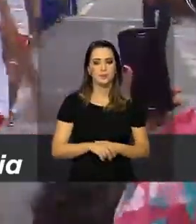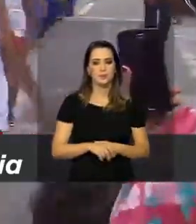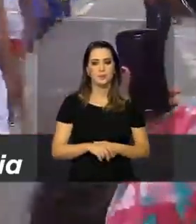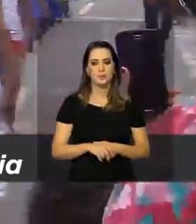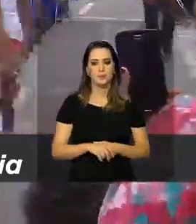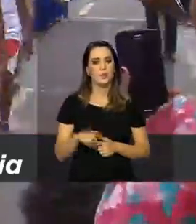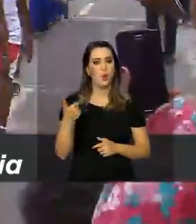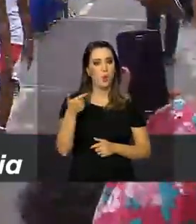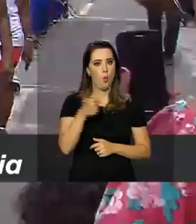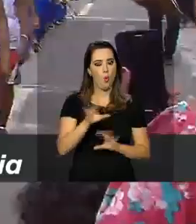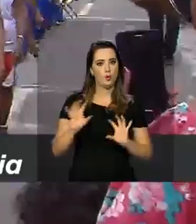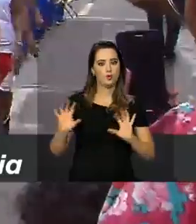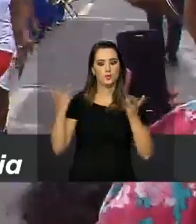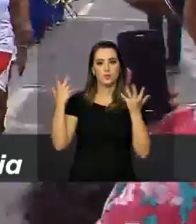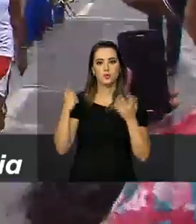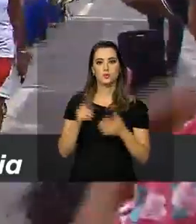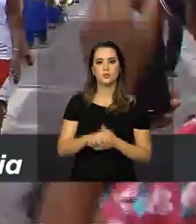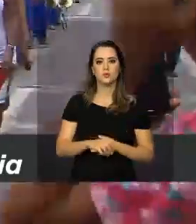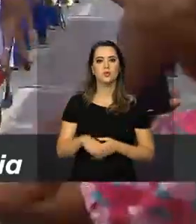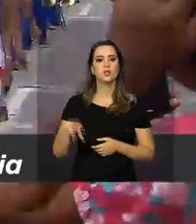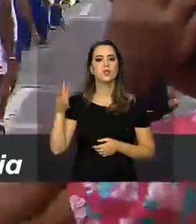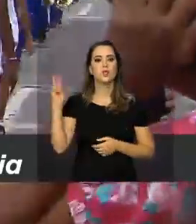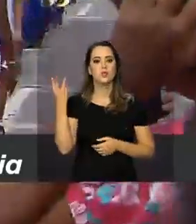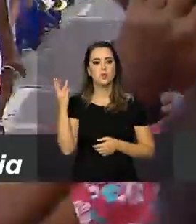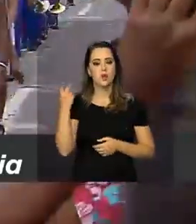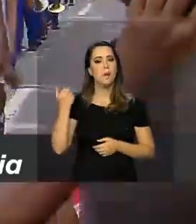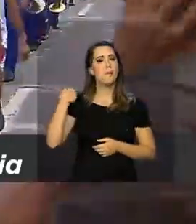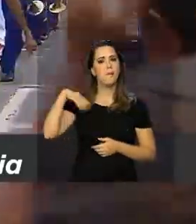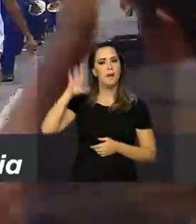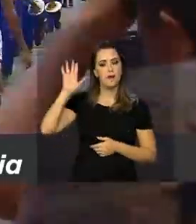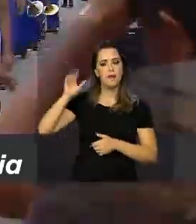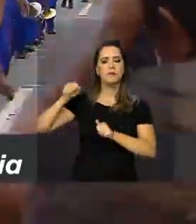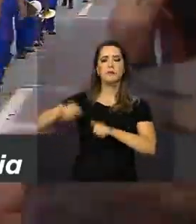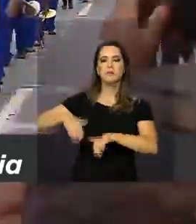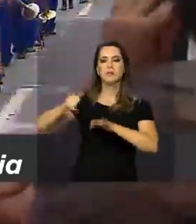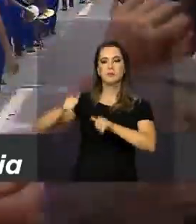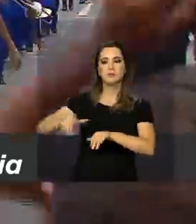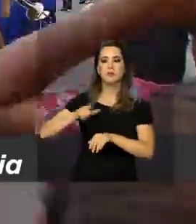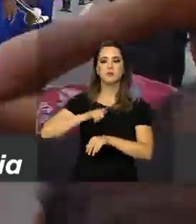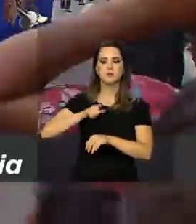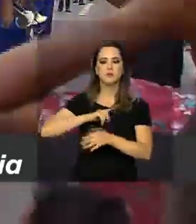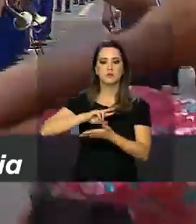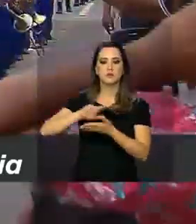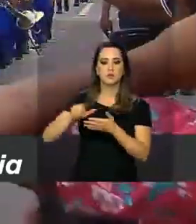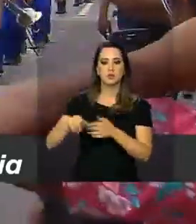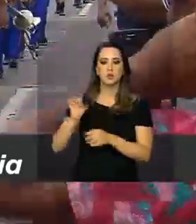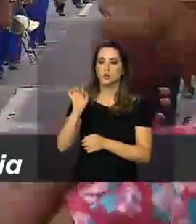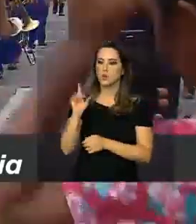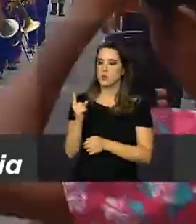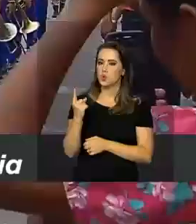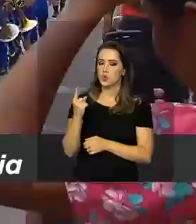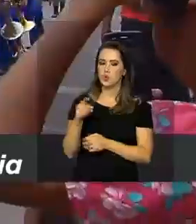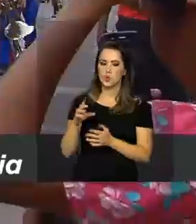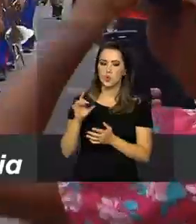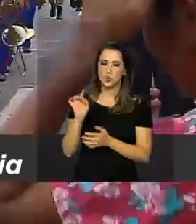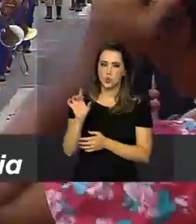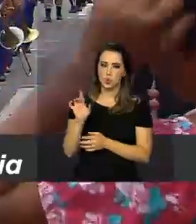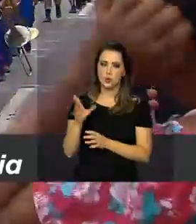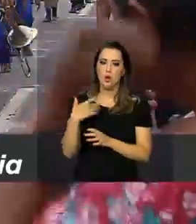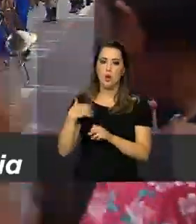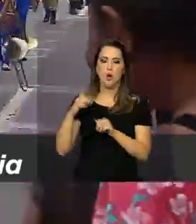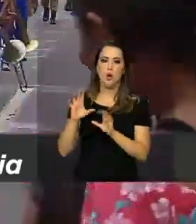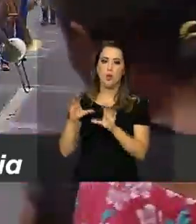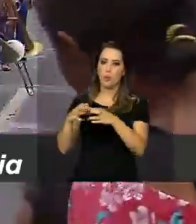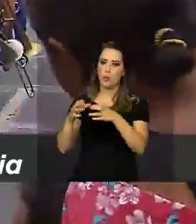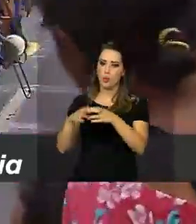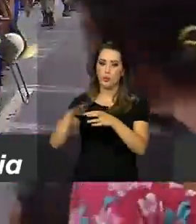Mais uma comemoração aí. São Luís do Maranhão, né? É mais cívico, né? Nós temos lá apenas em termos de tropa,